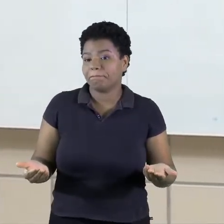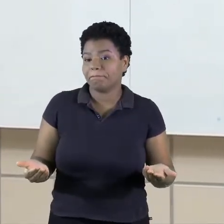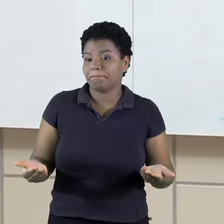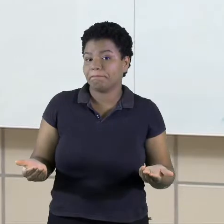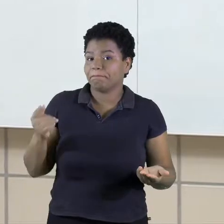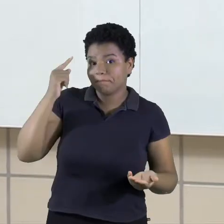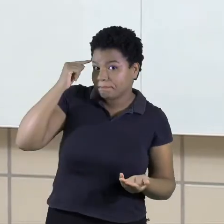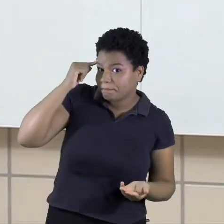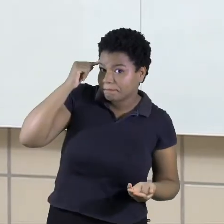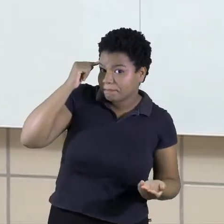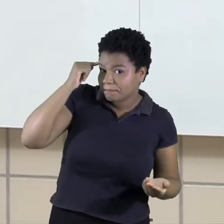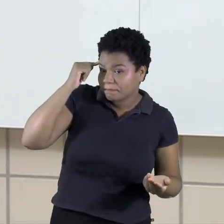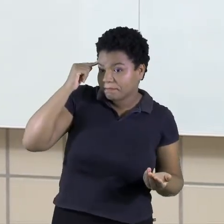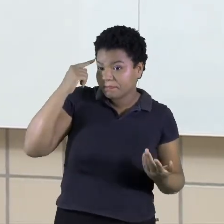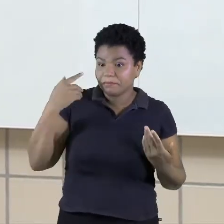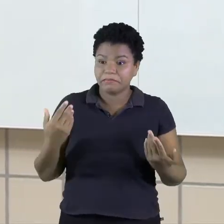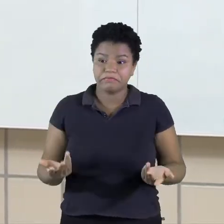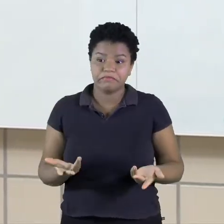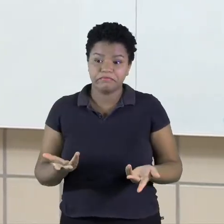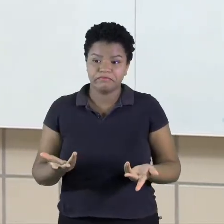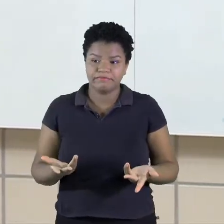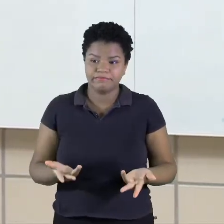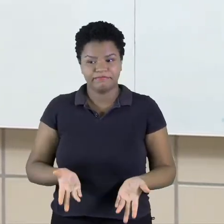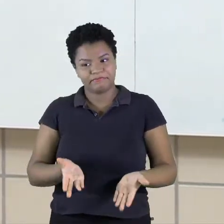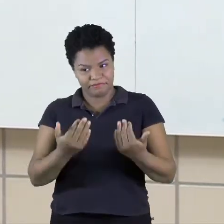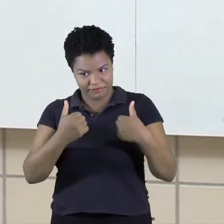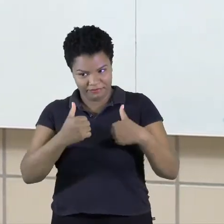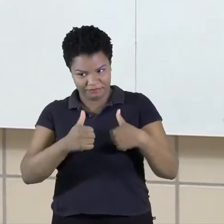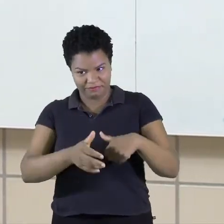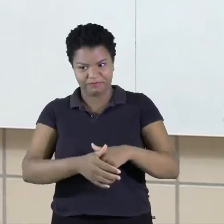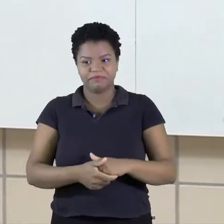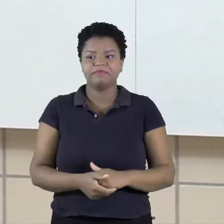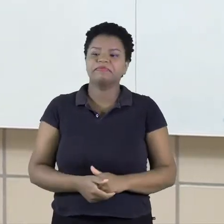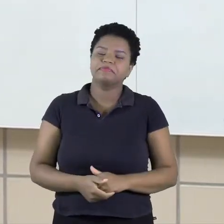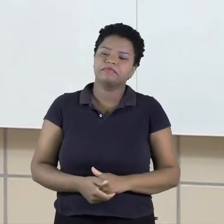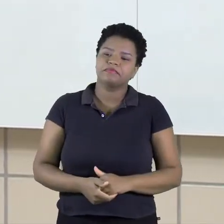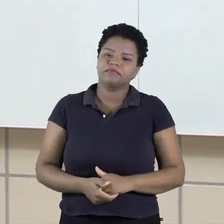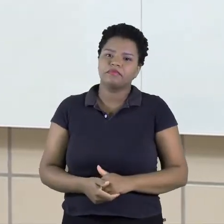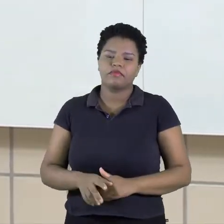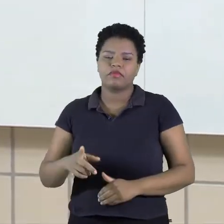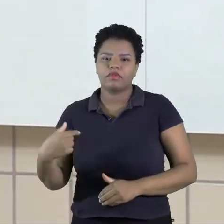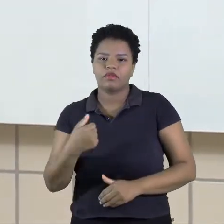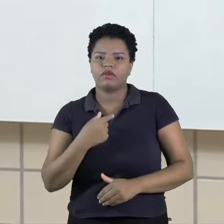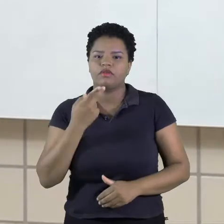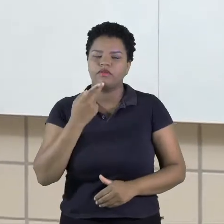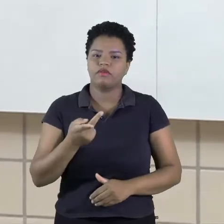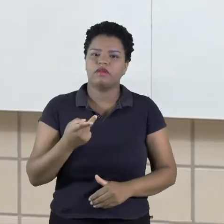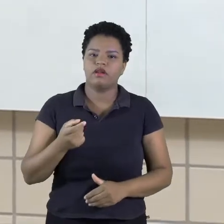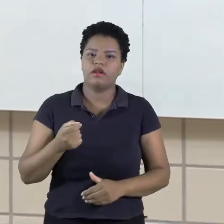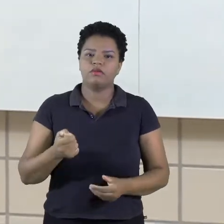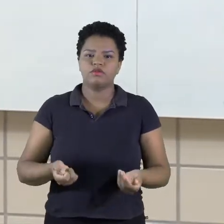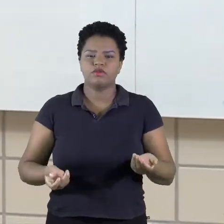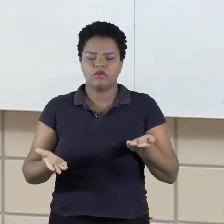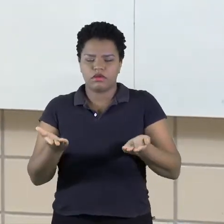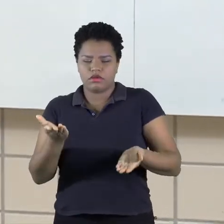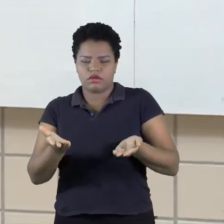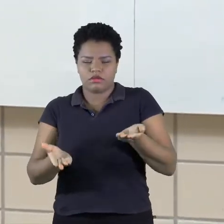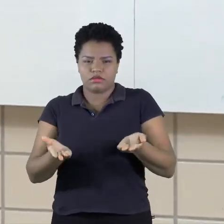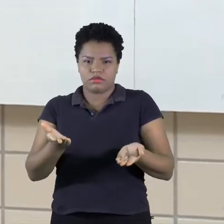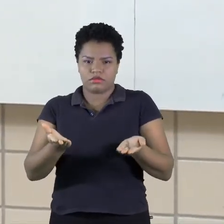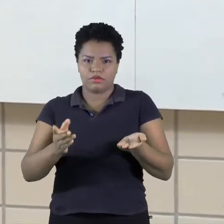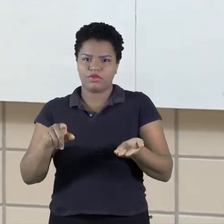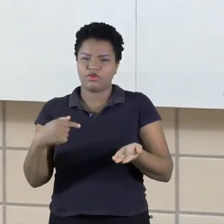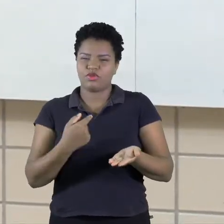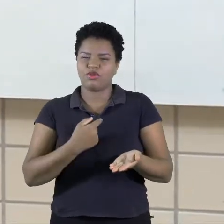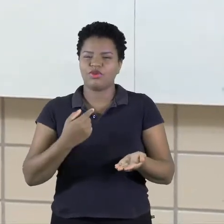Pensaram aí? Vamos lá então? Quando a gente fala em equilíbrio, a gente entende o quê?